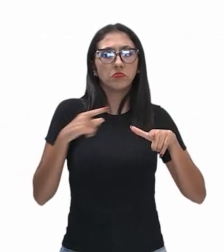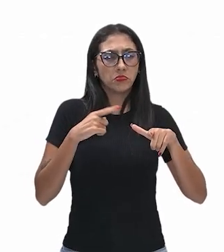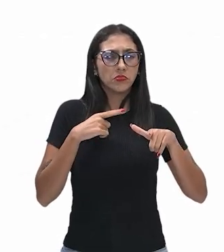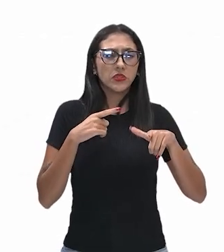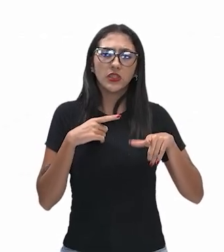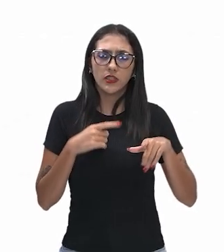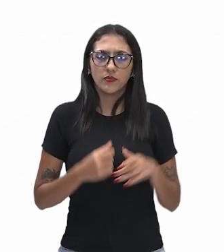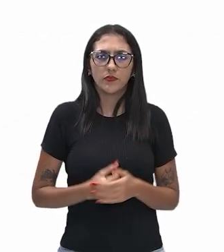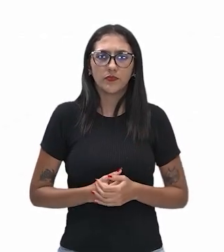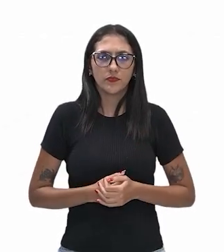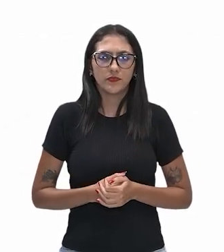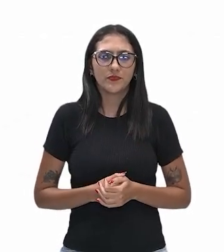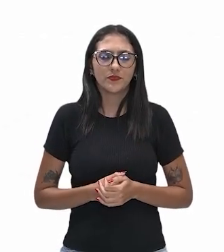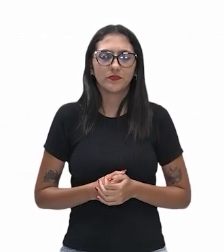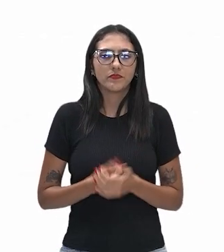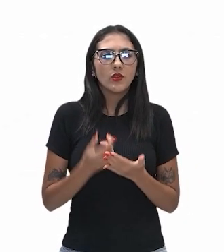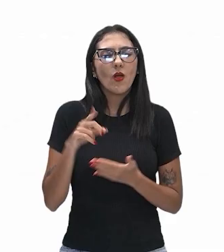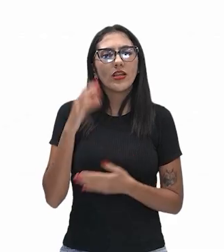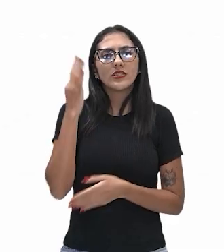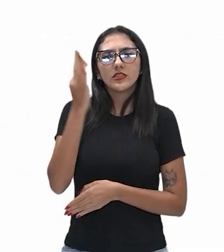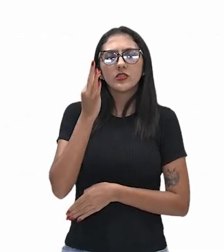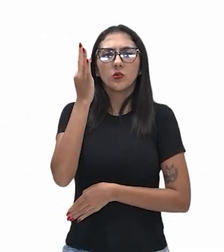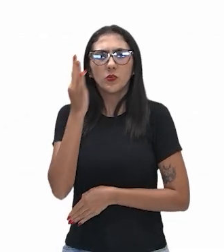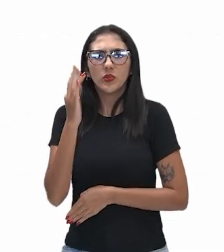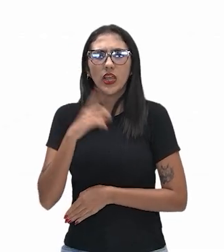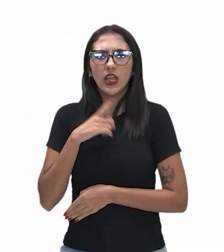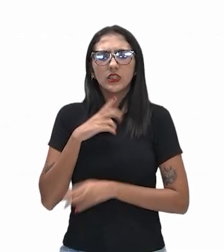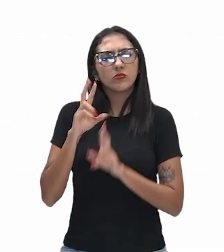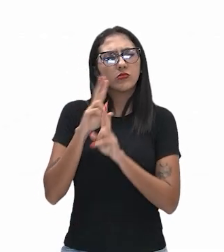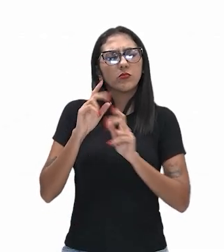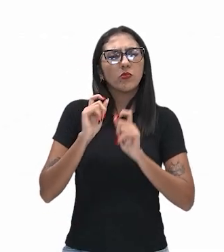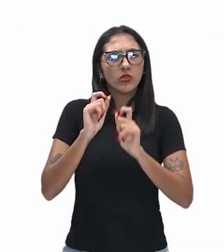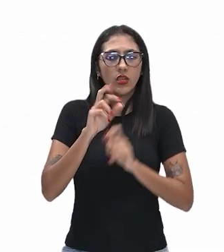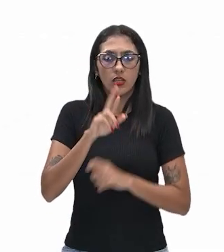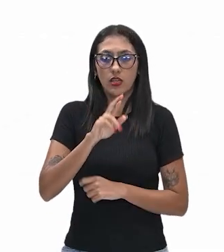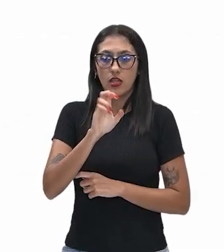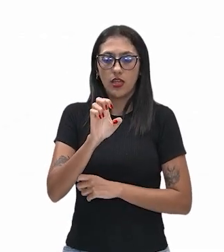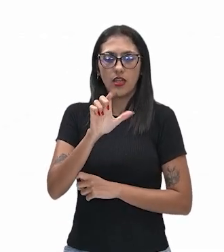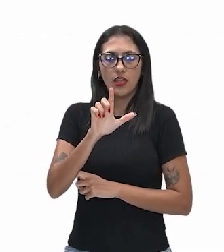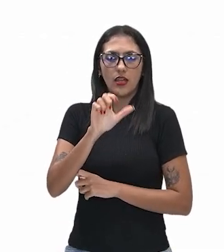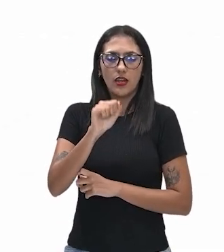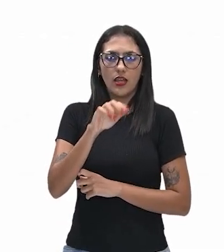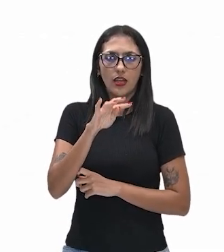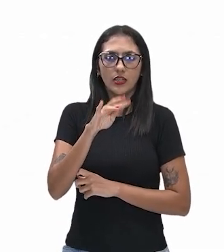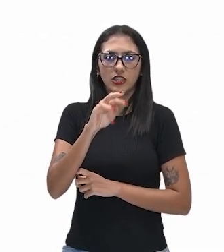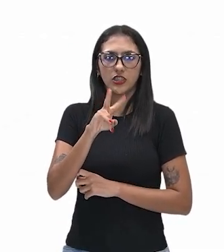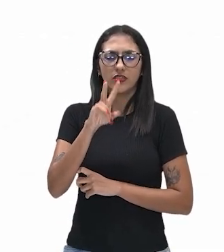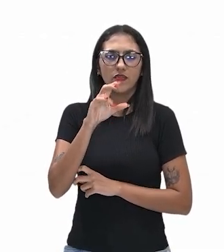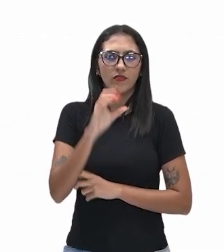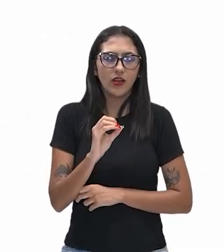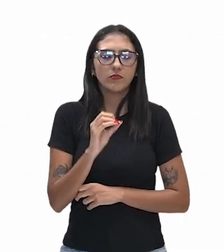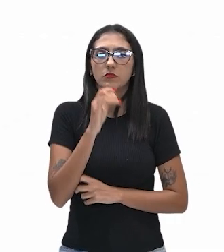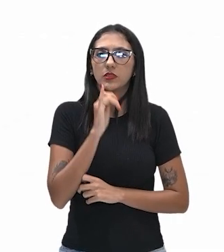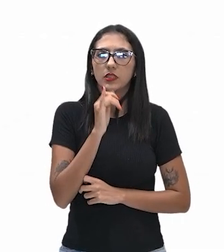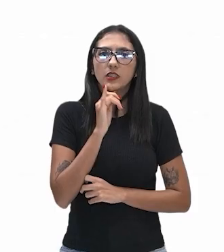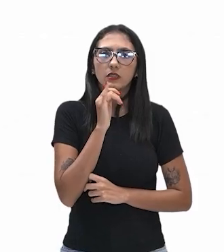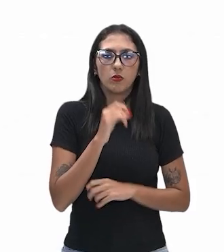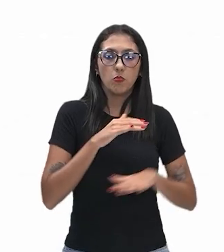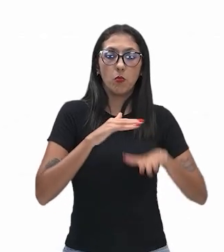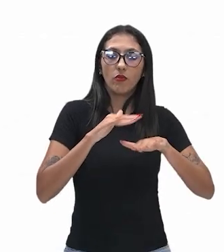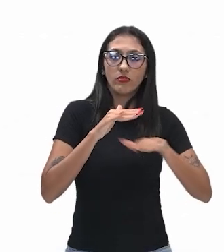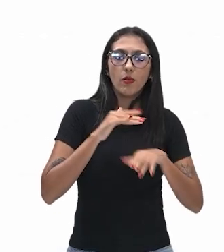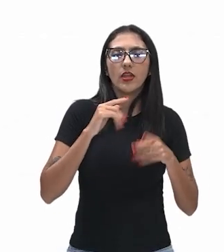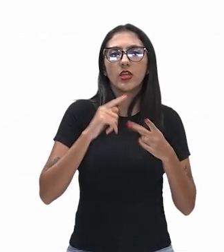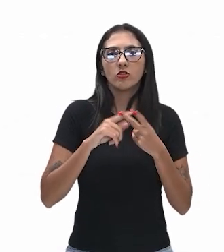teoria da relatividade ficou conhecida por ser relativo, o movimento, a posição e